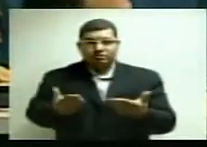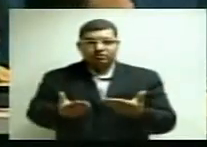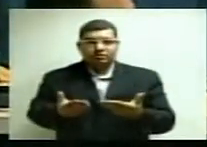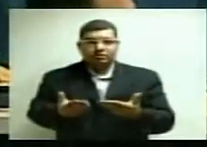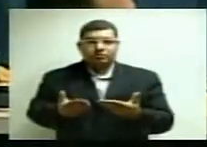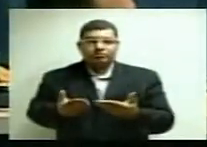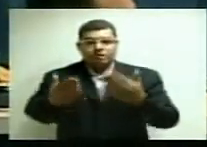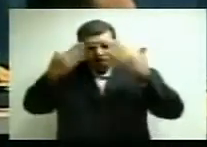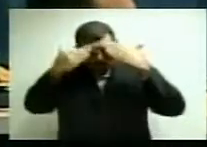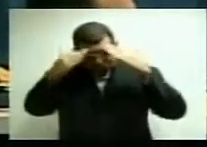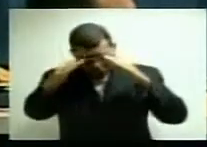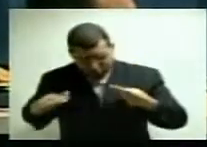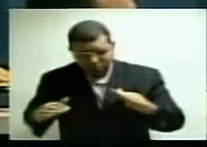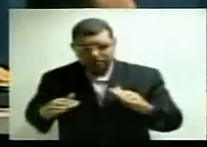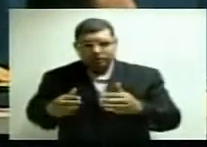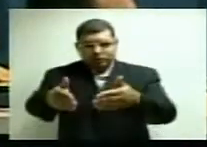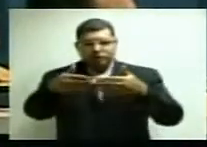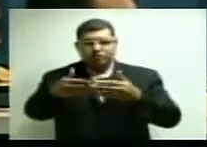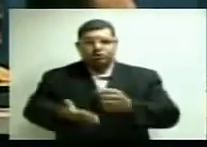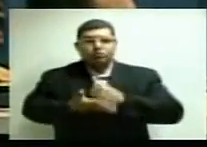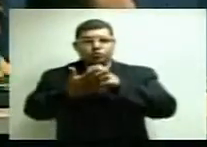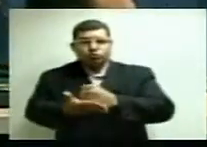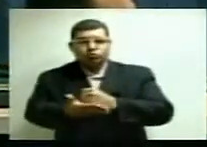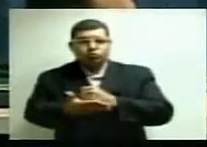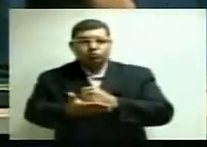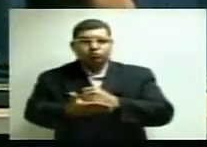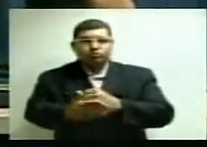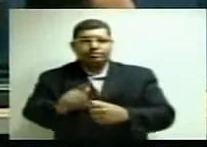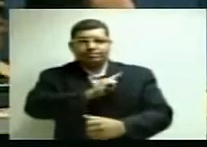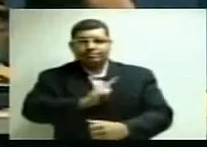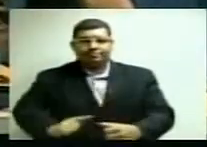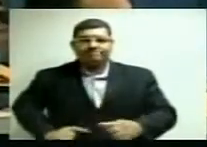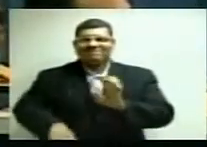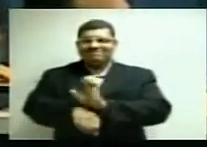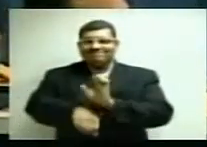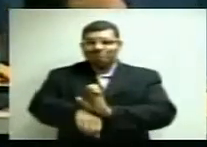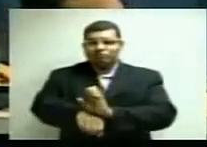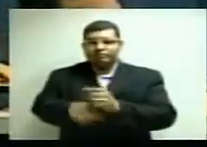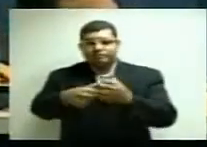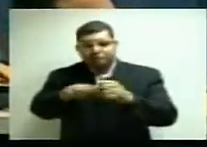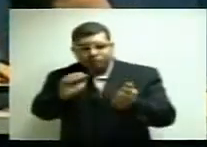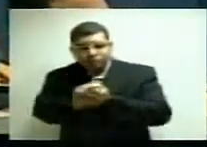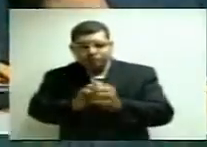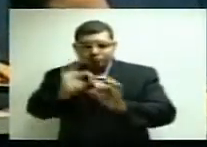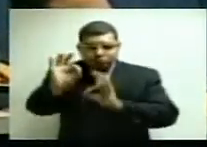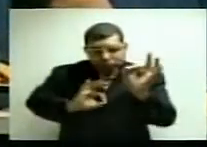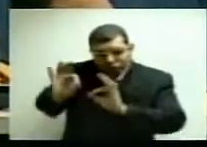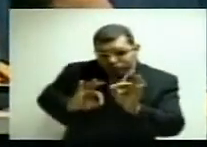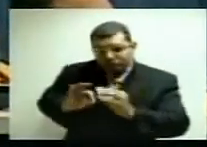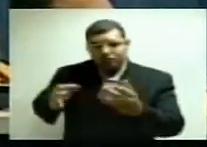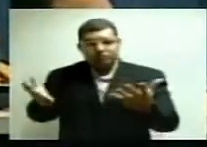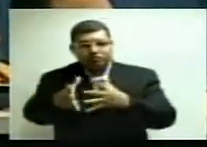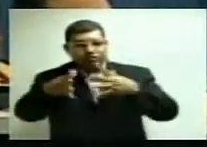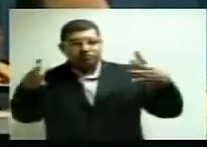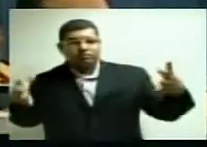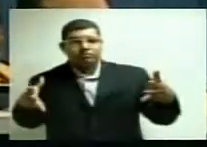a humildade de pedir a ajuda dos órgãos do governo do estado, de estabelecer um planejamento